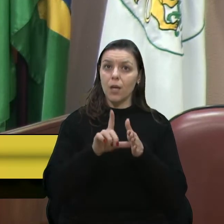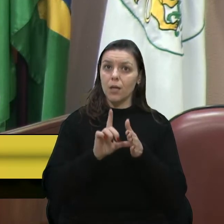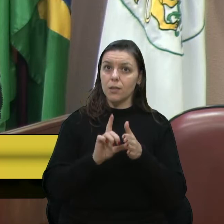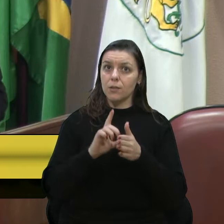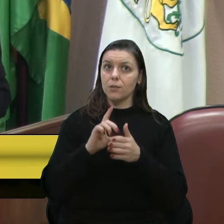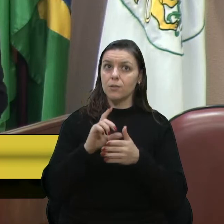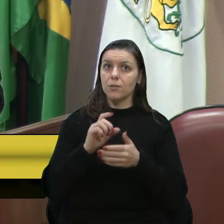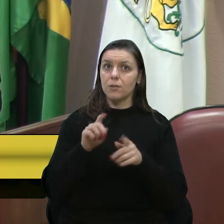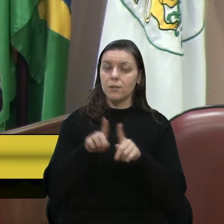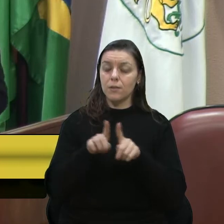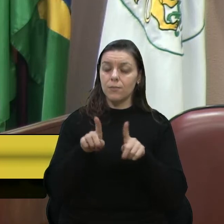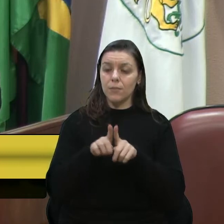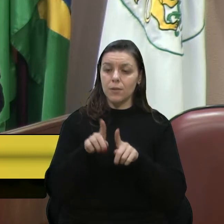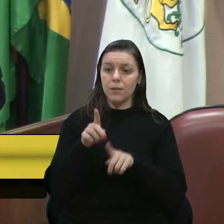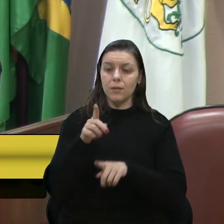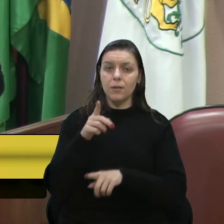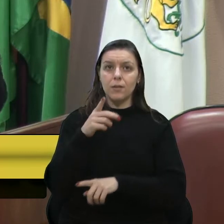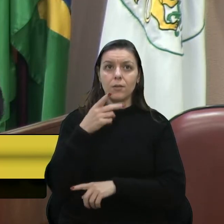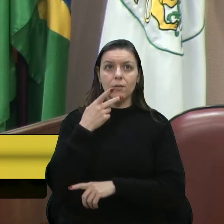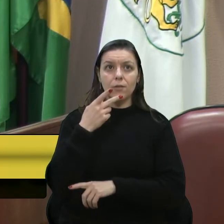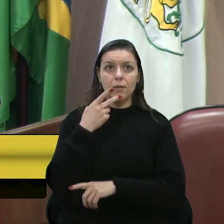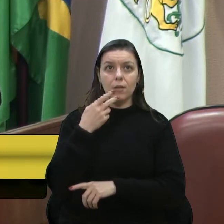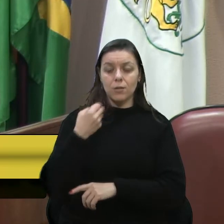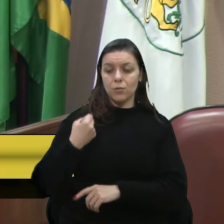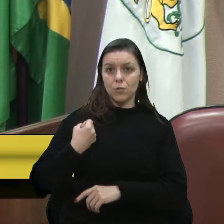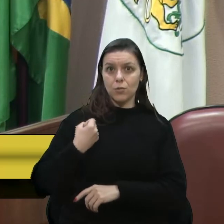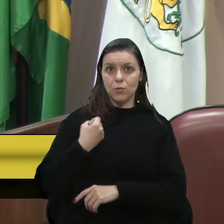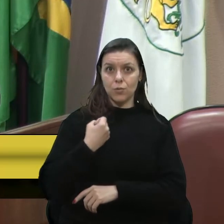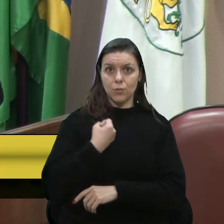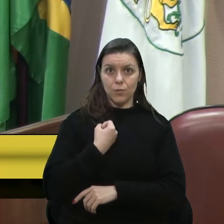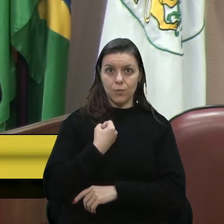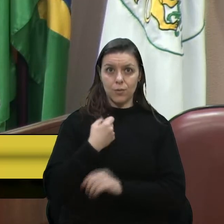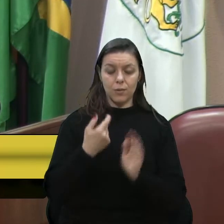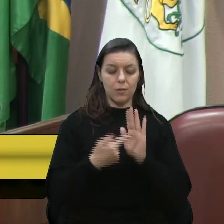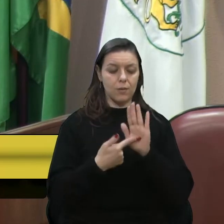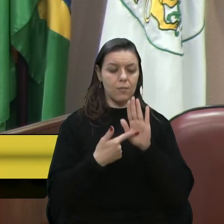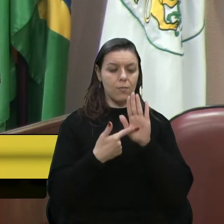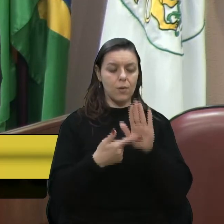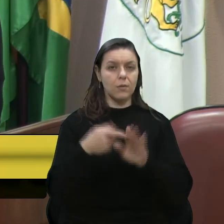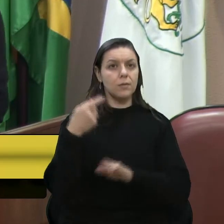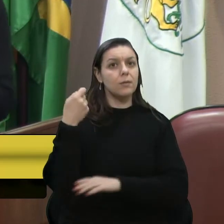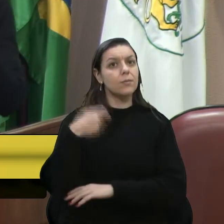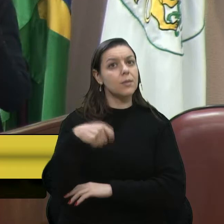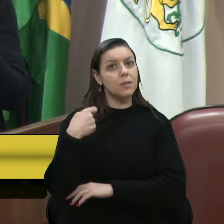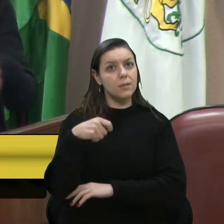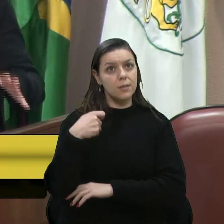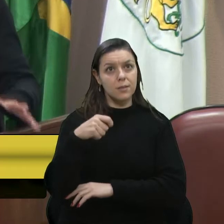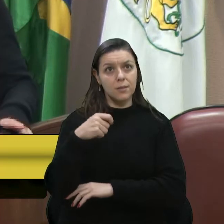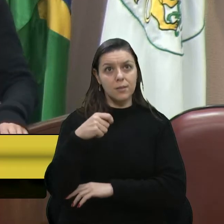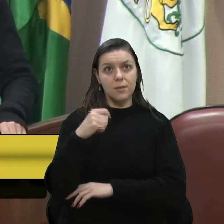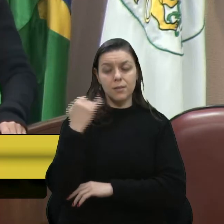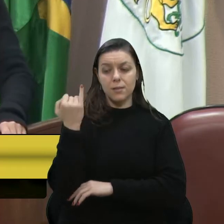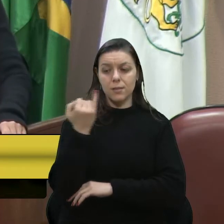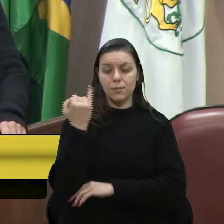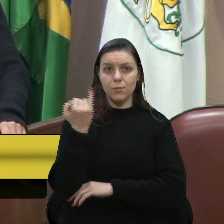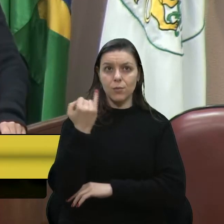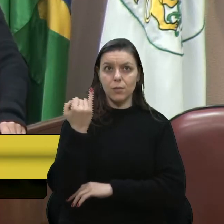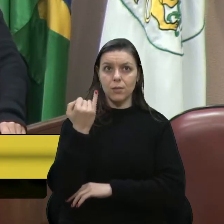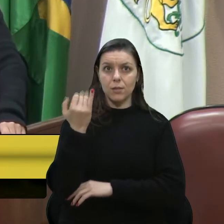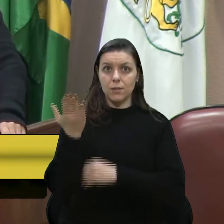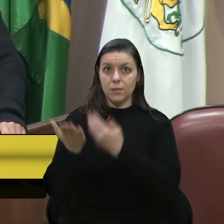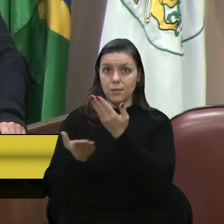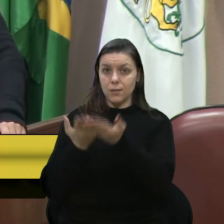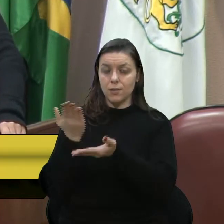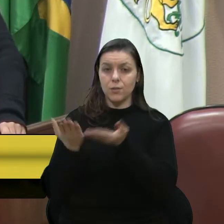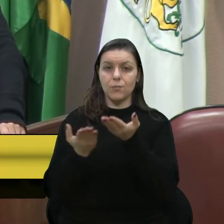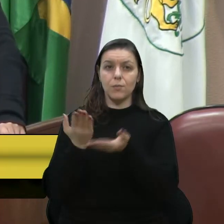também trazer a questão um pouco dos números que mostram a necessidade e a importância desse serviço na